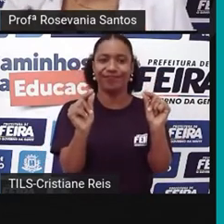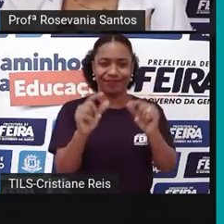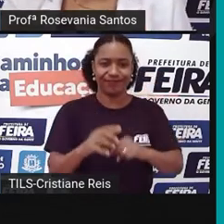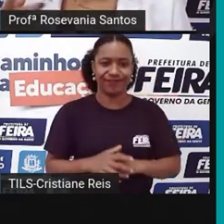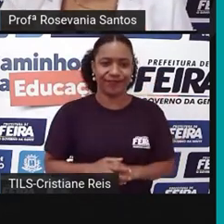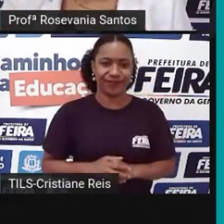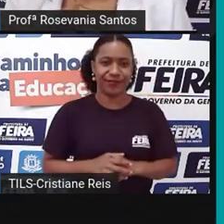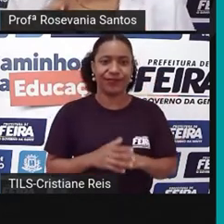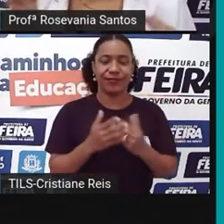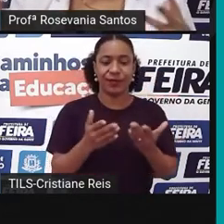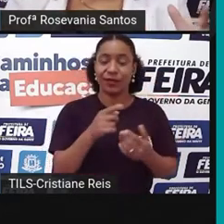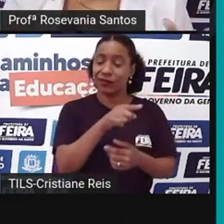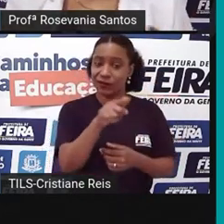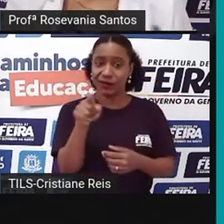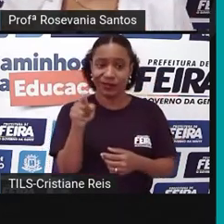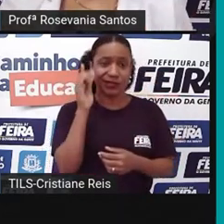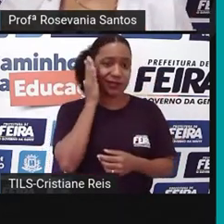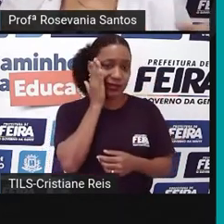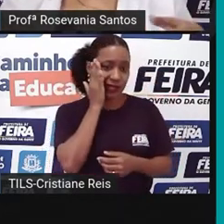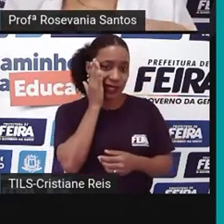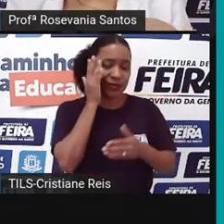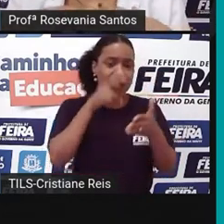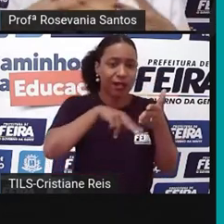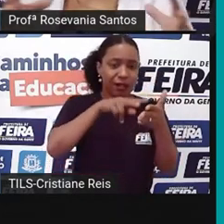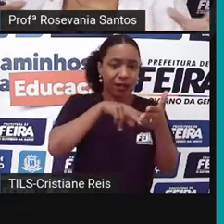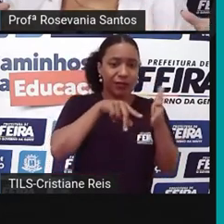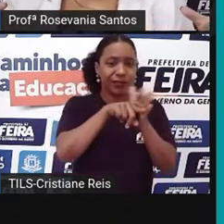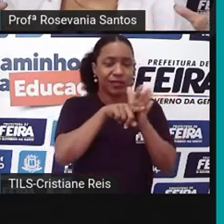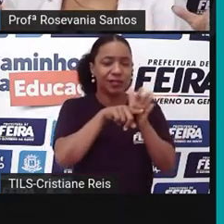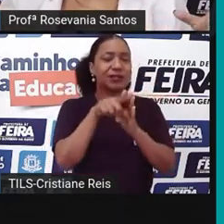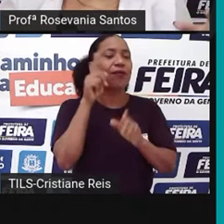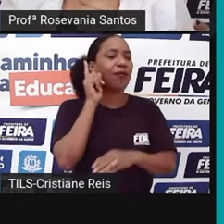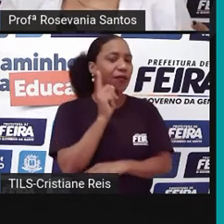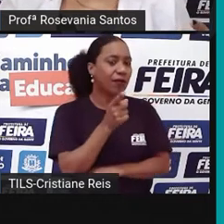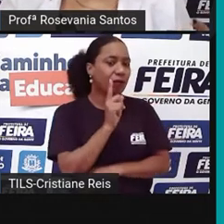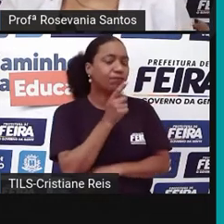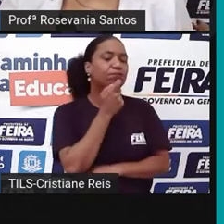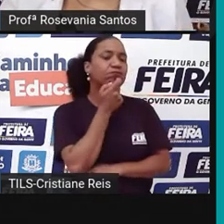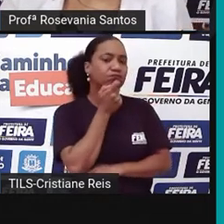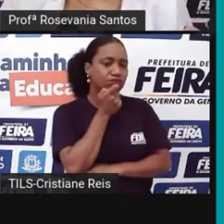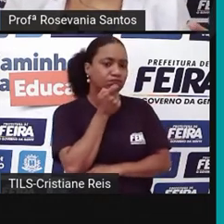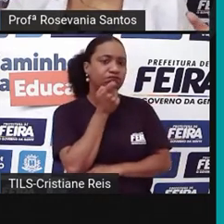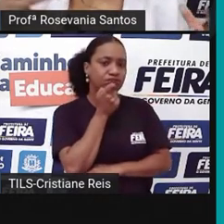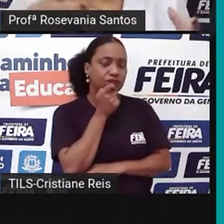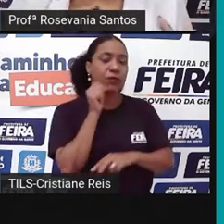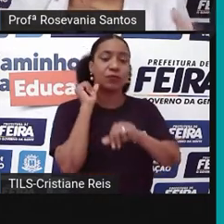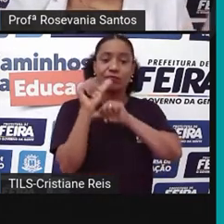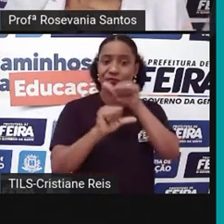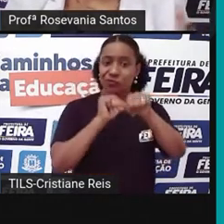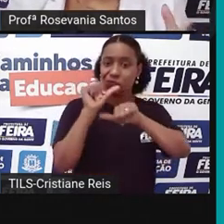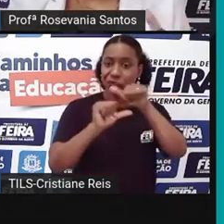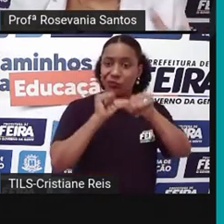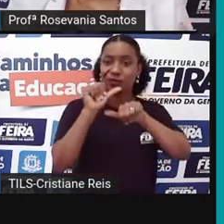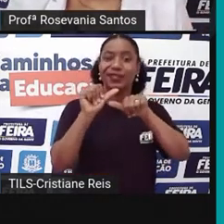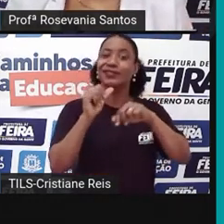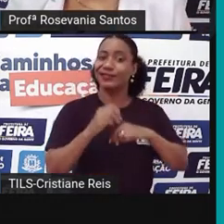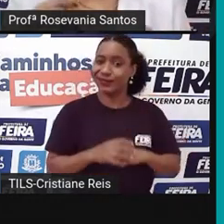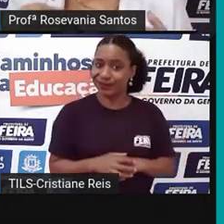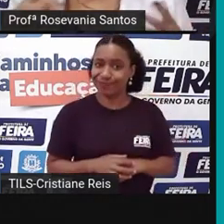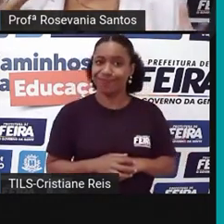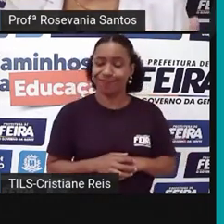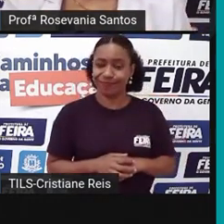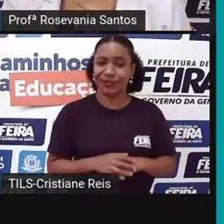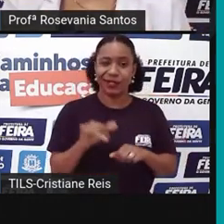que já tem algumas leituras aí, que já percebe, você vai saber que foi uma mudança praticamente, bora dizer assim,